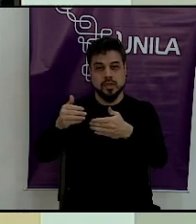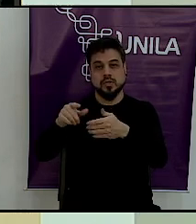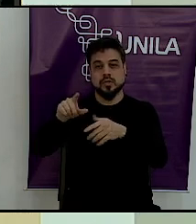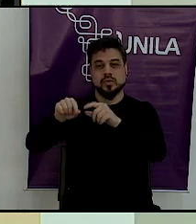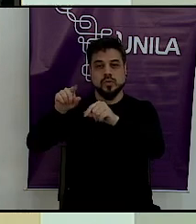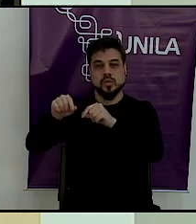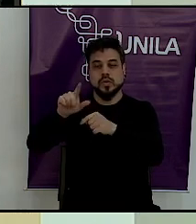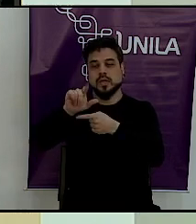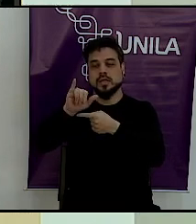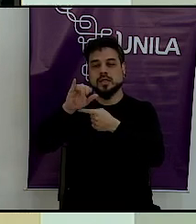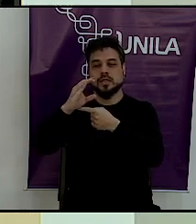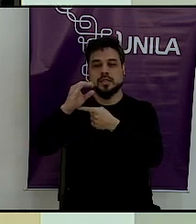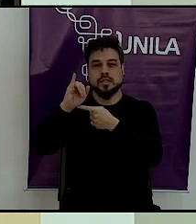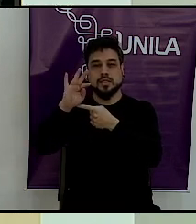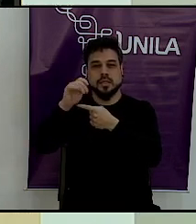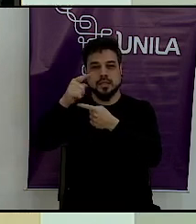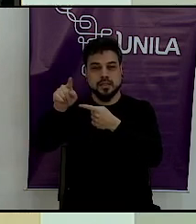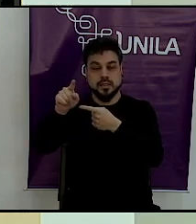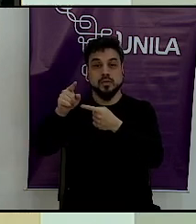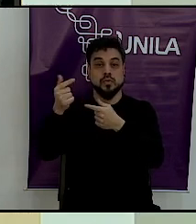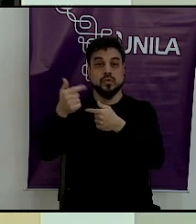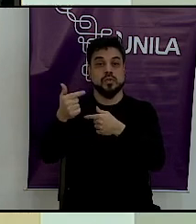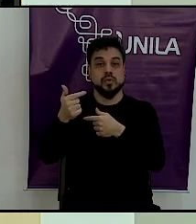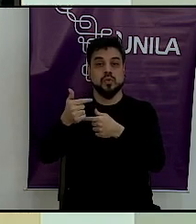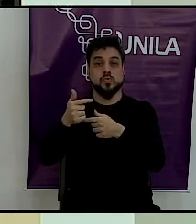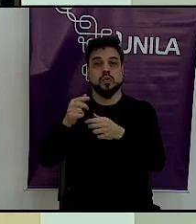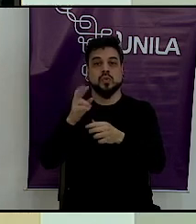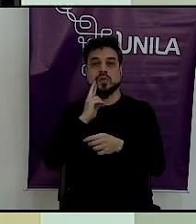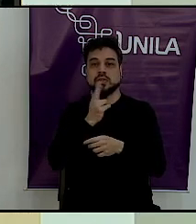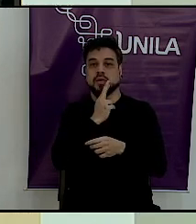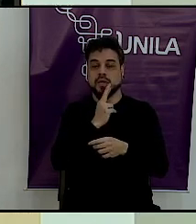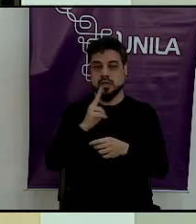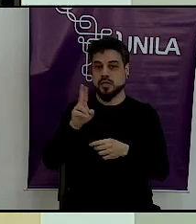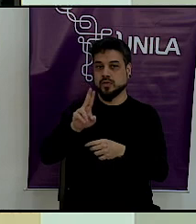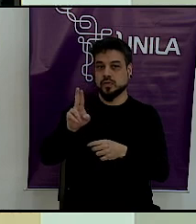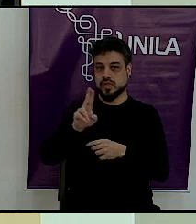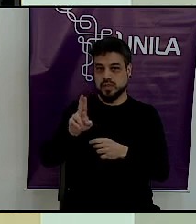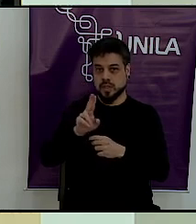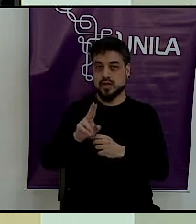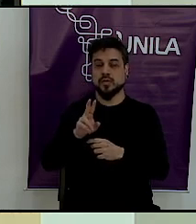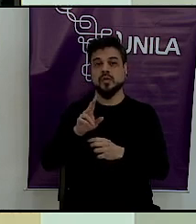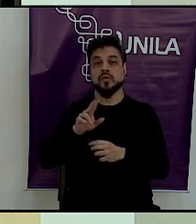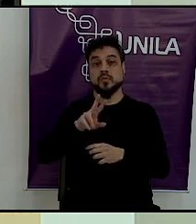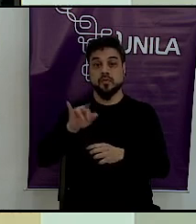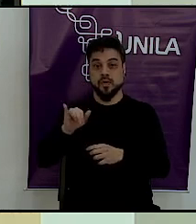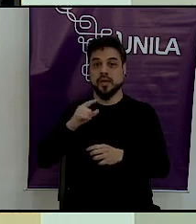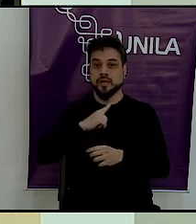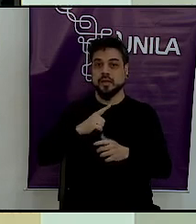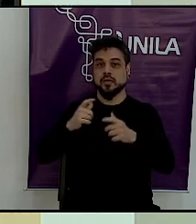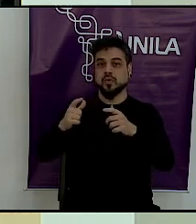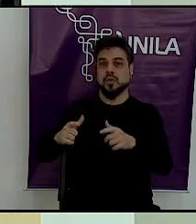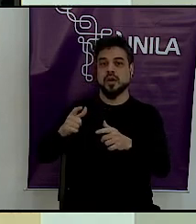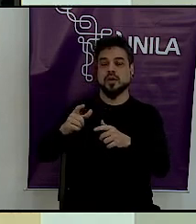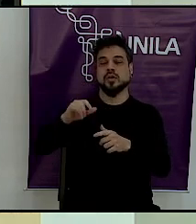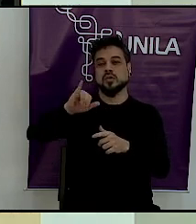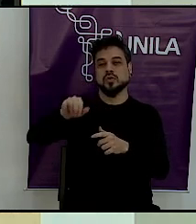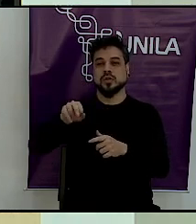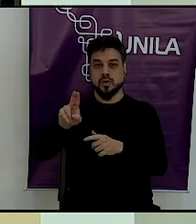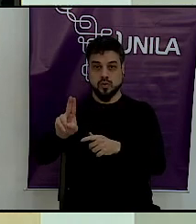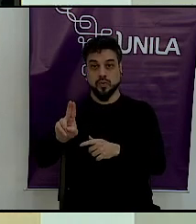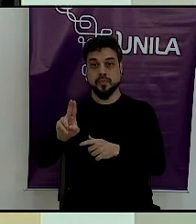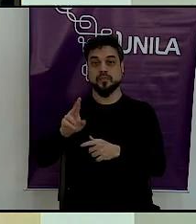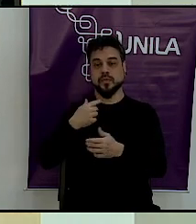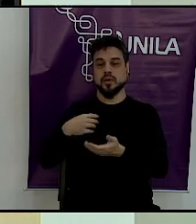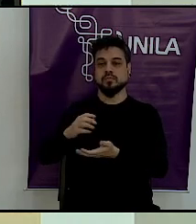licitatório em andamento, né, para iniciar o funcionamento do restaurante universitário no JU, e com isso a gente sabe que vai